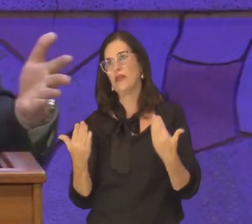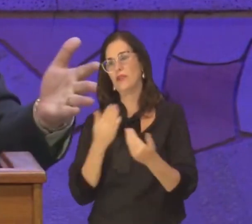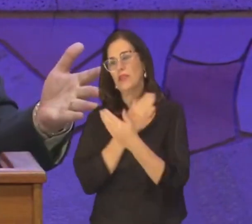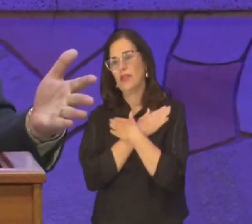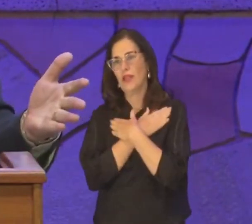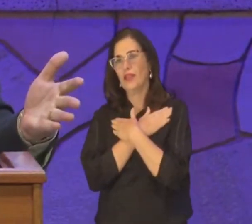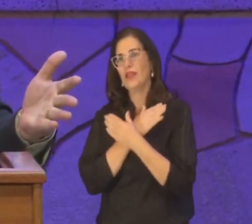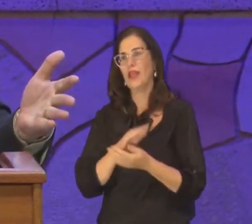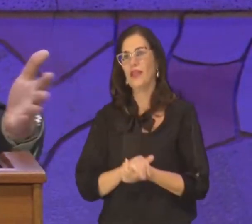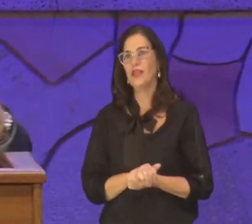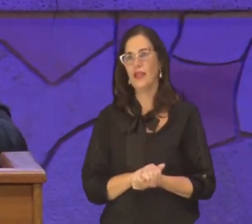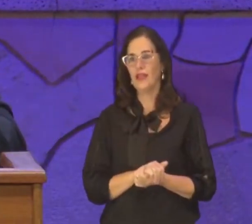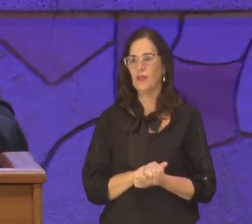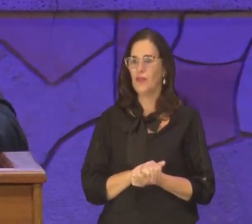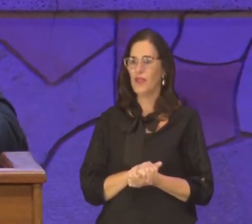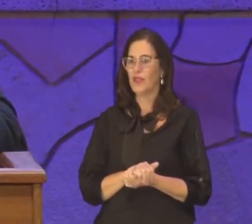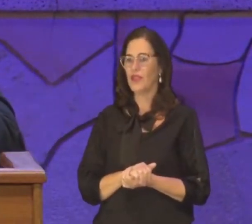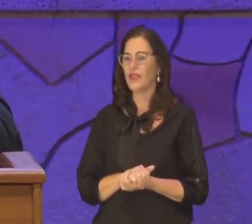Ou tem?